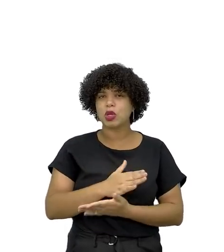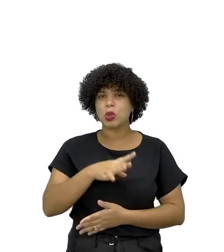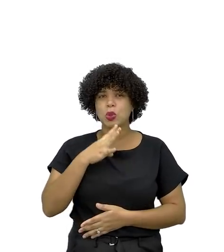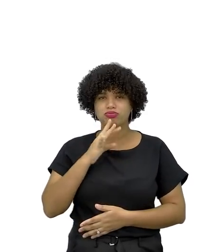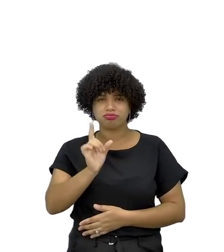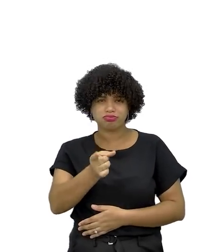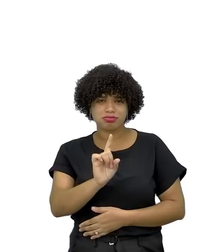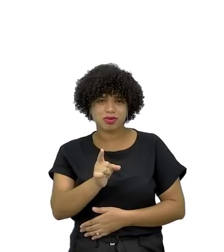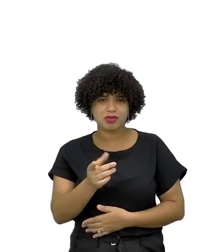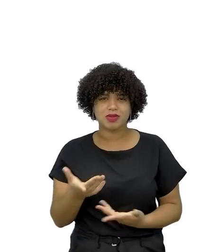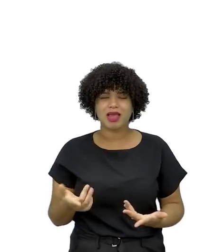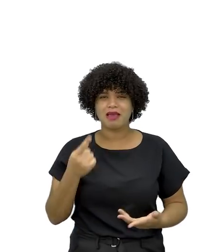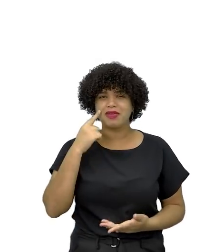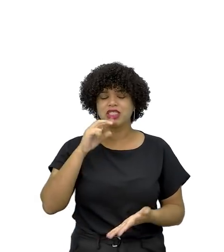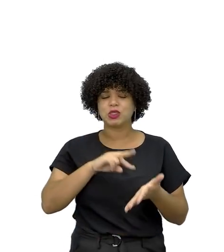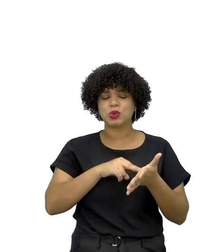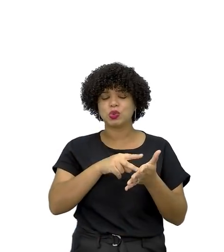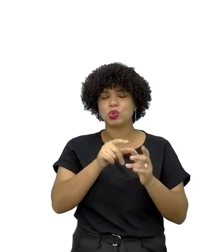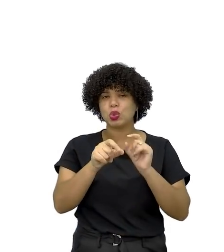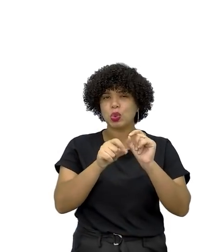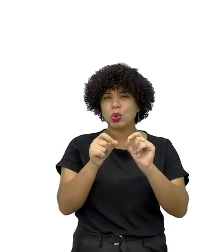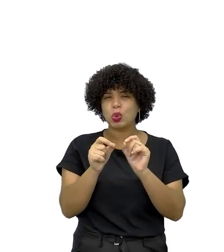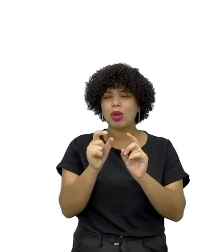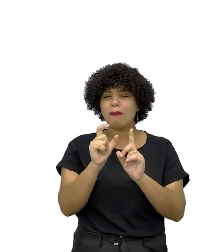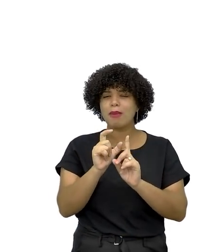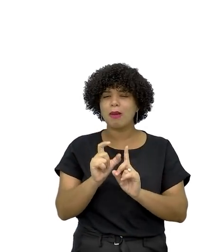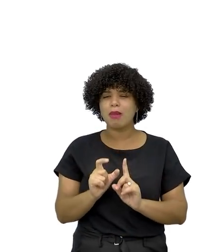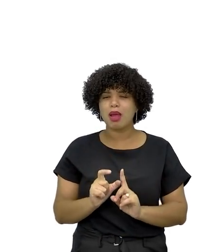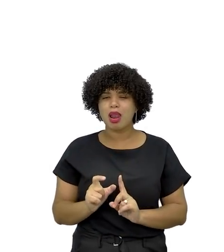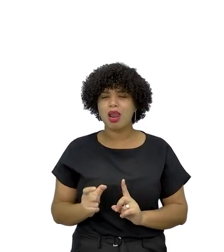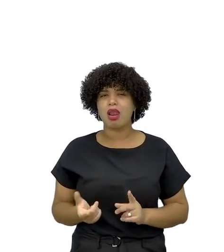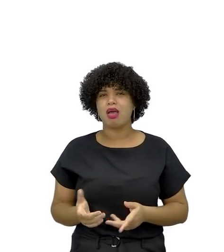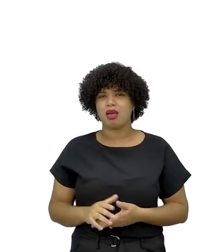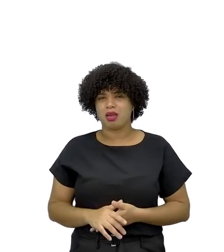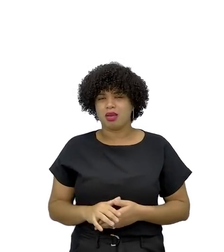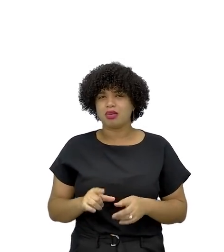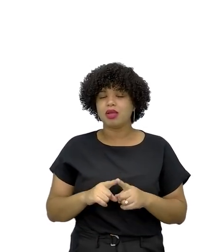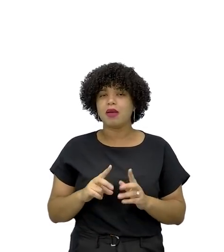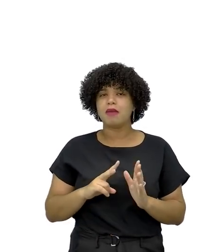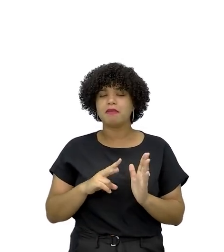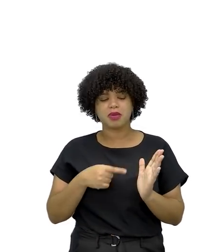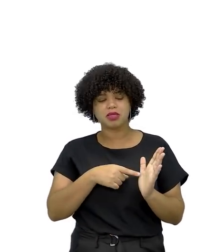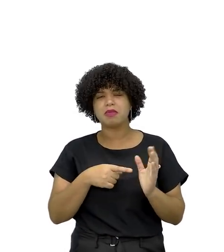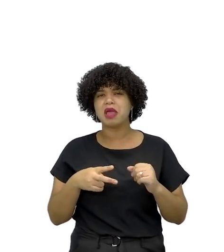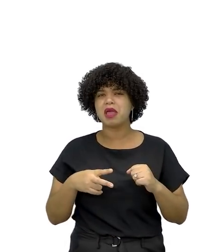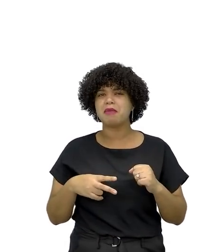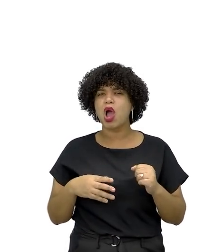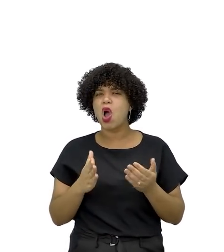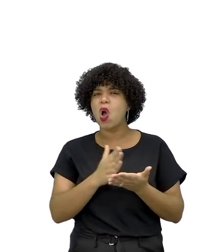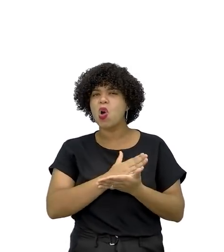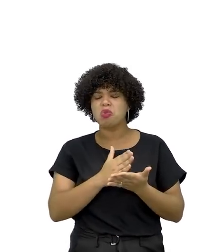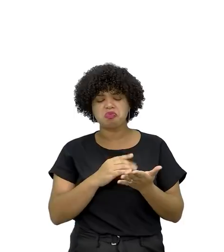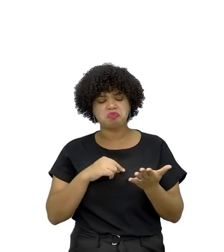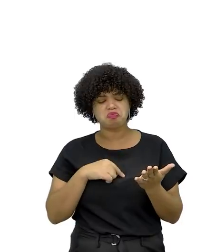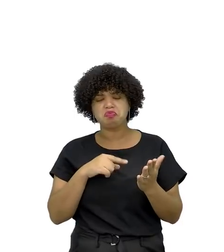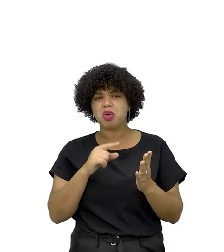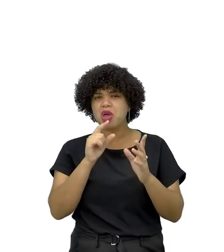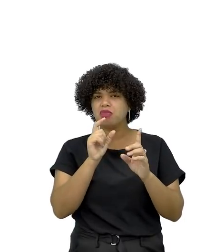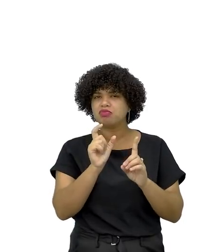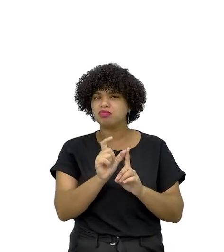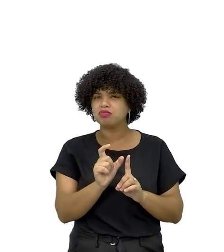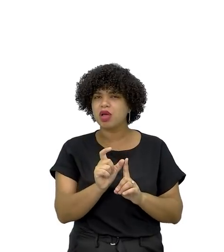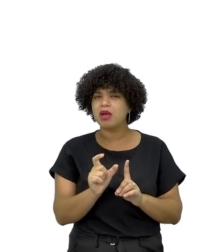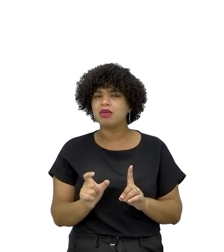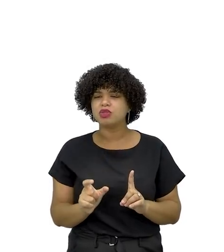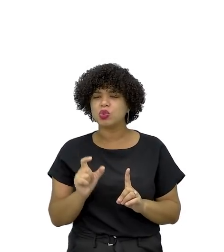eles definam o significado dessas palavras, desses verbetes, né, que eles façam um, um